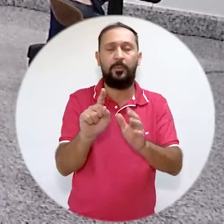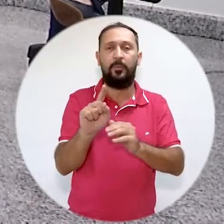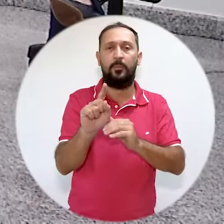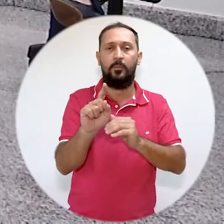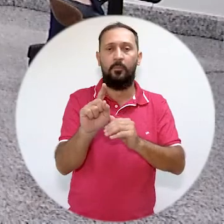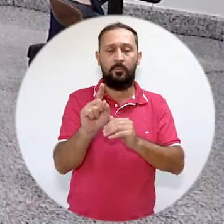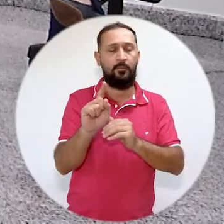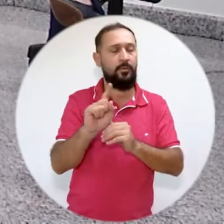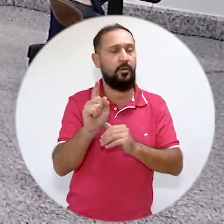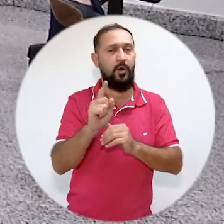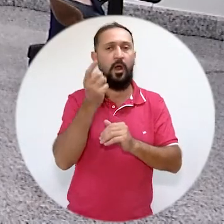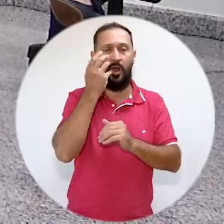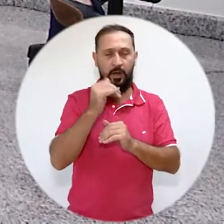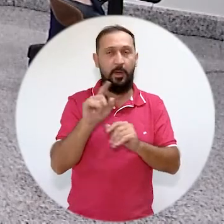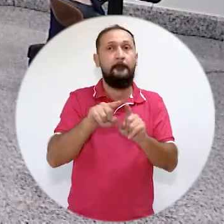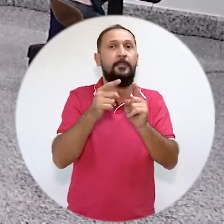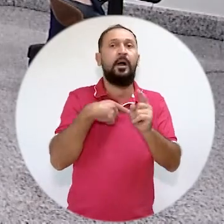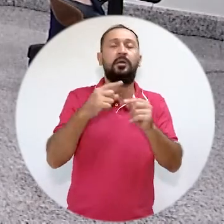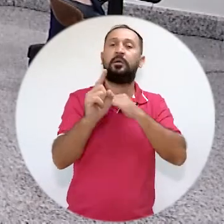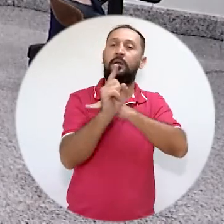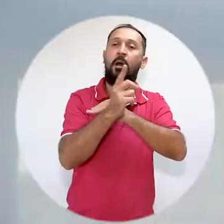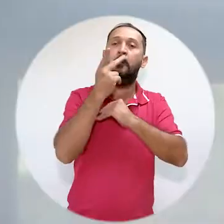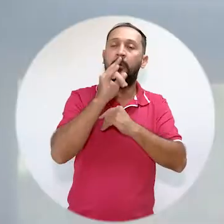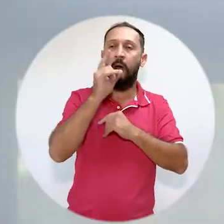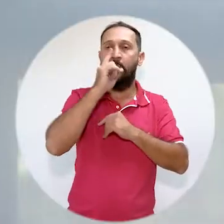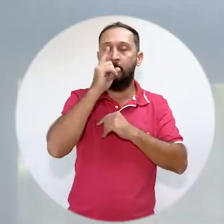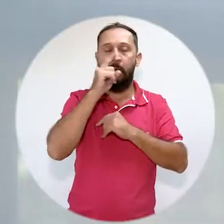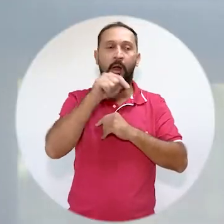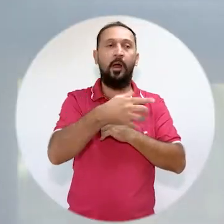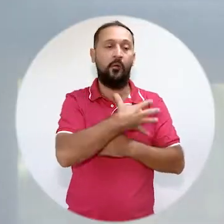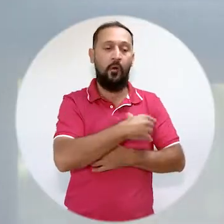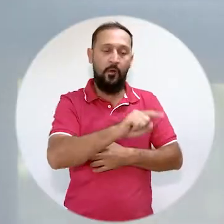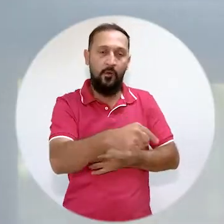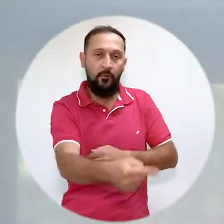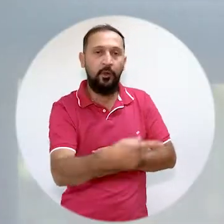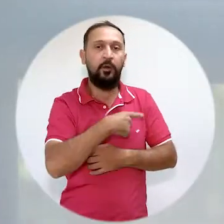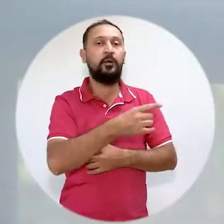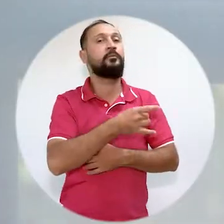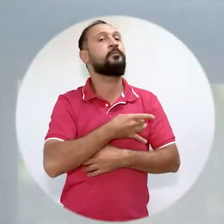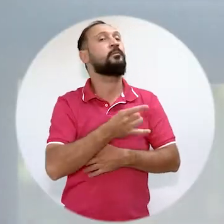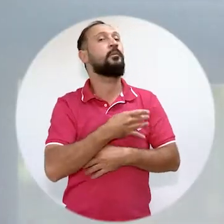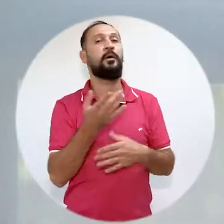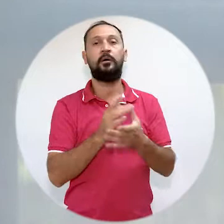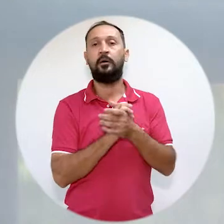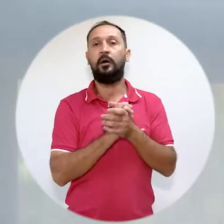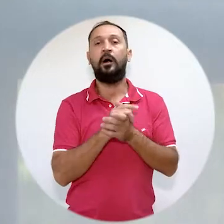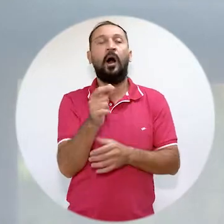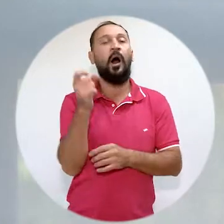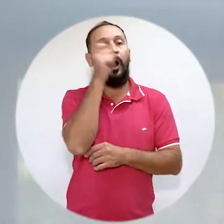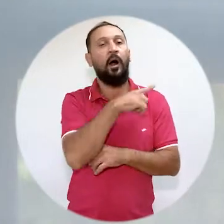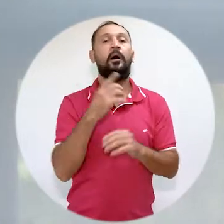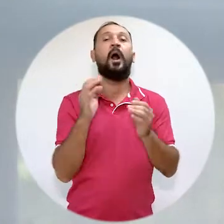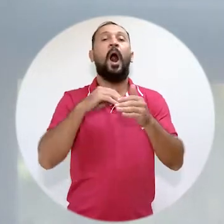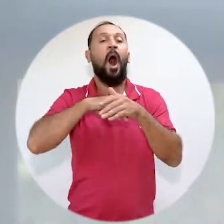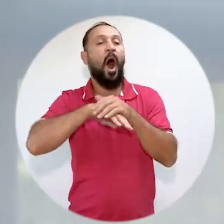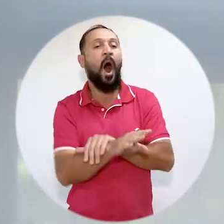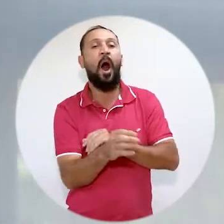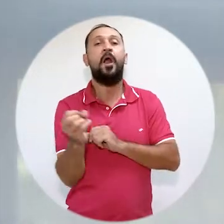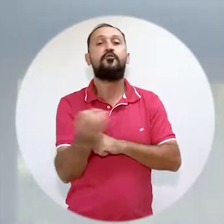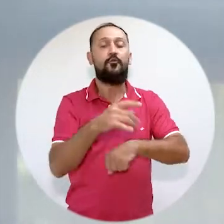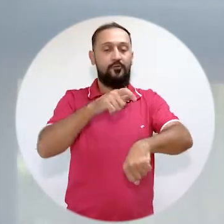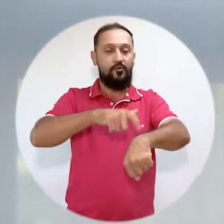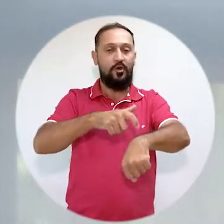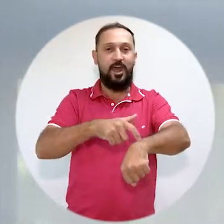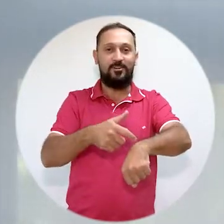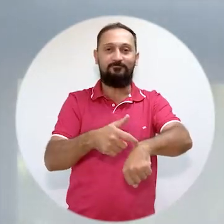estão preocupados, crianças que tiveram medo de retornar à escola, crianças que estão com dificuldade de se adaptar ao